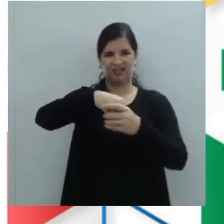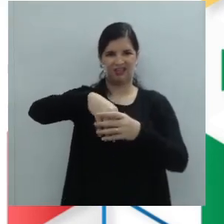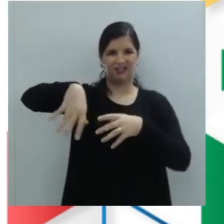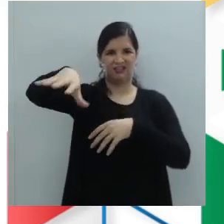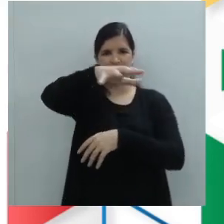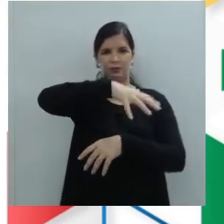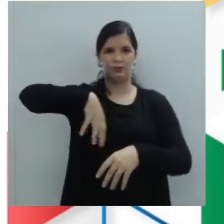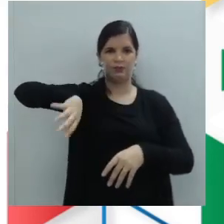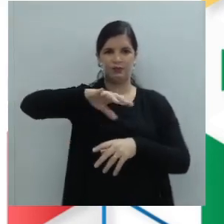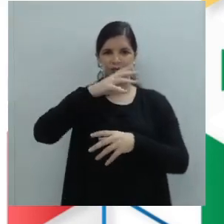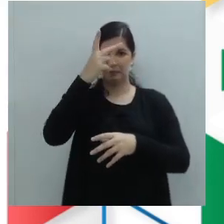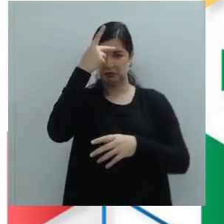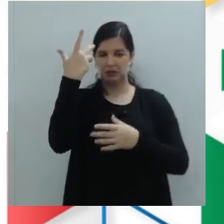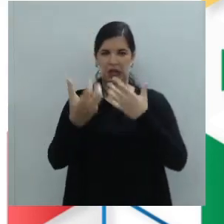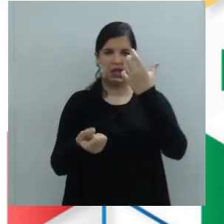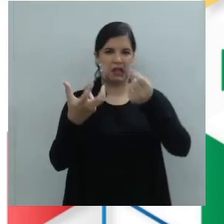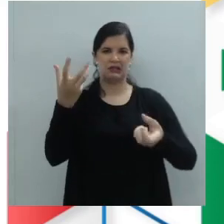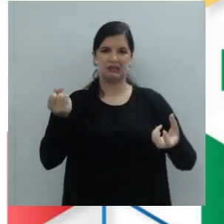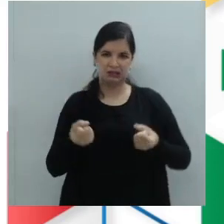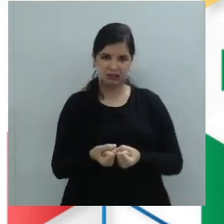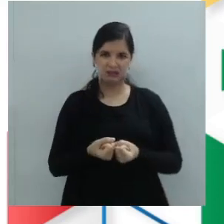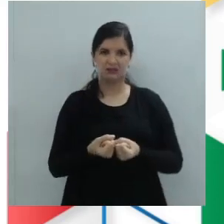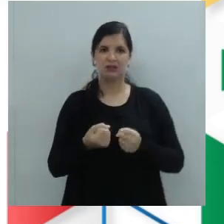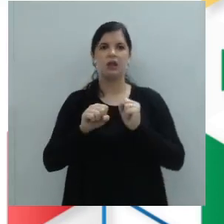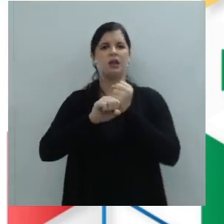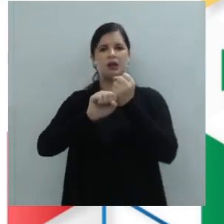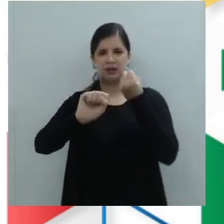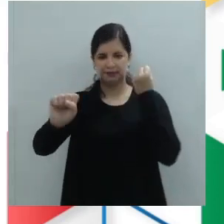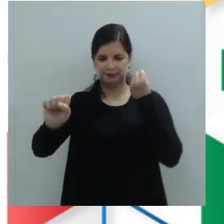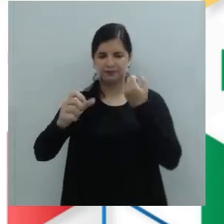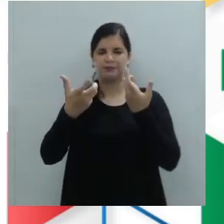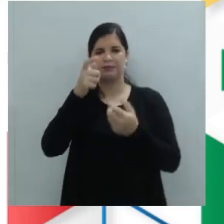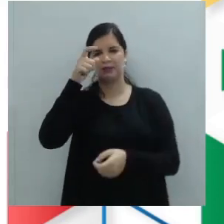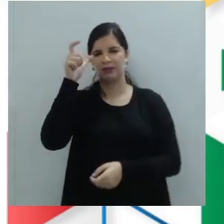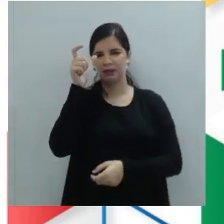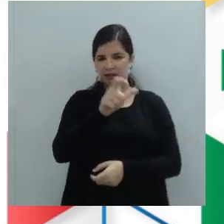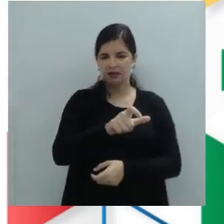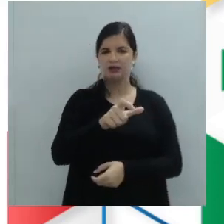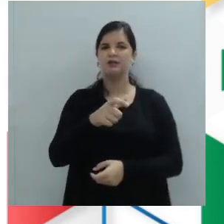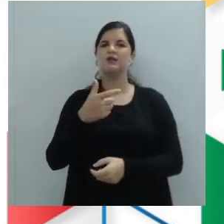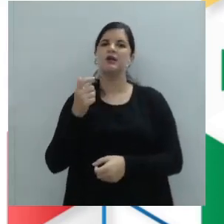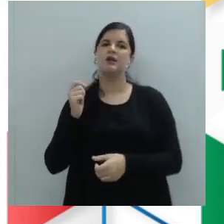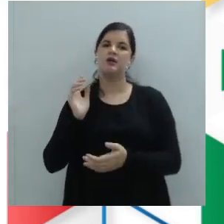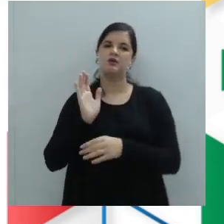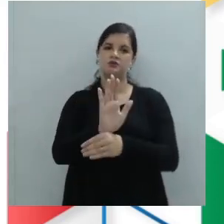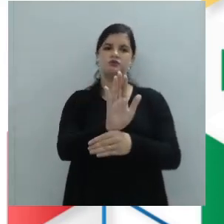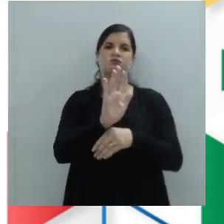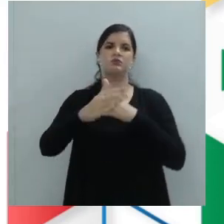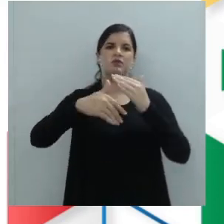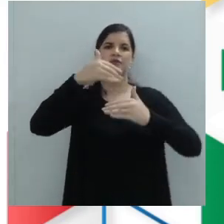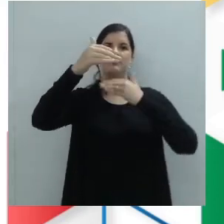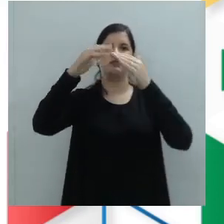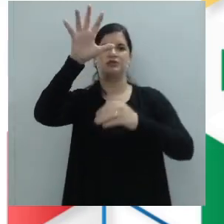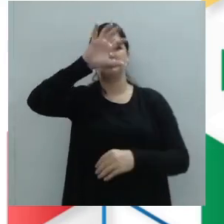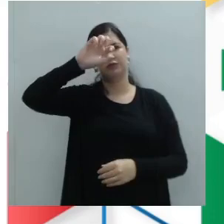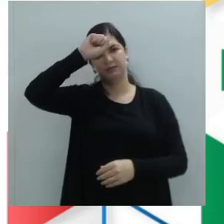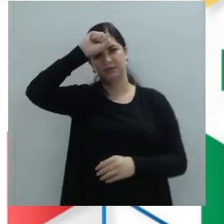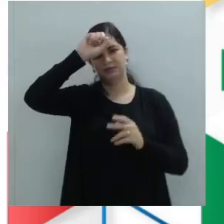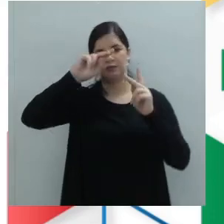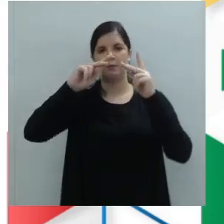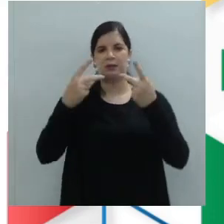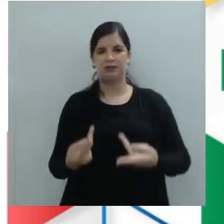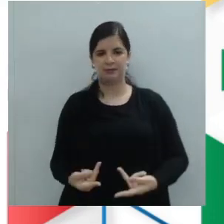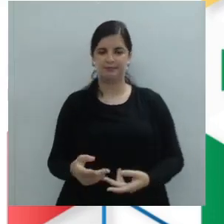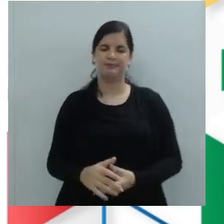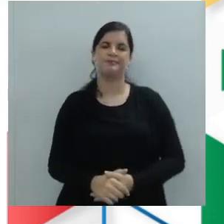por grandes adeptos. Quais são os adeptos? Com o intuito de prestar auxílio à evolução espiritual da